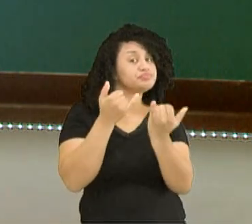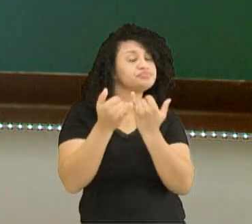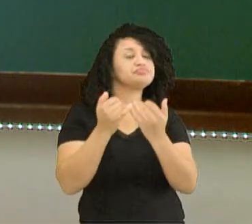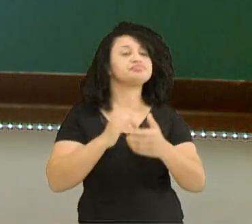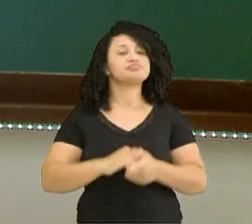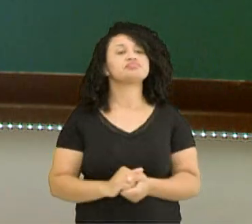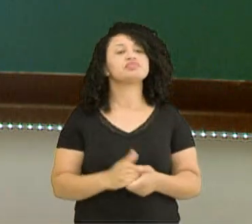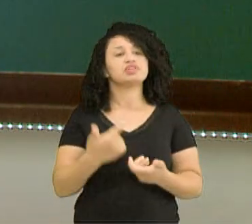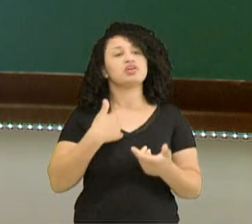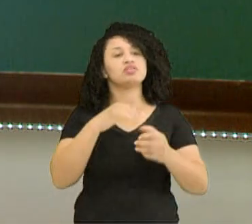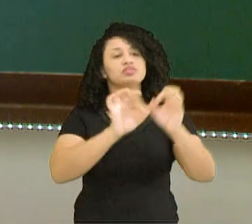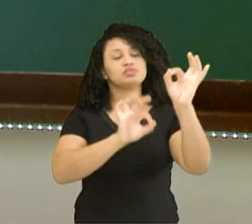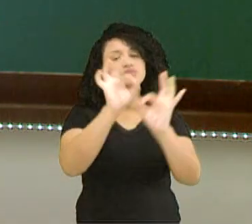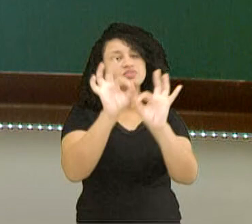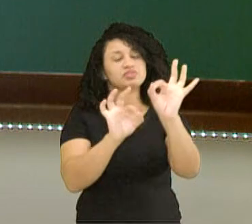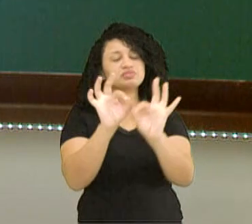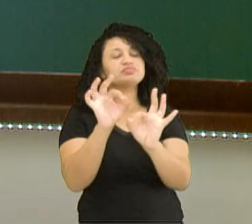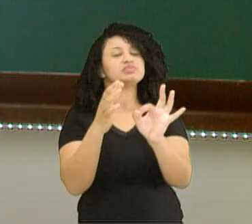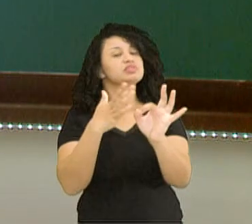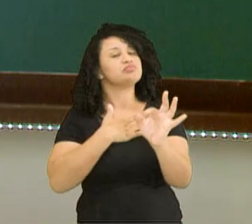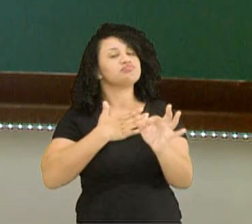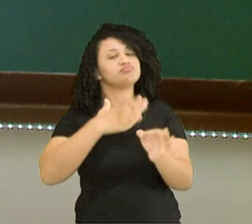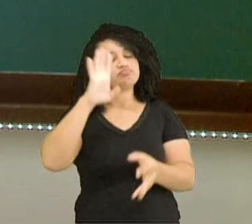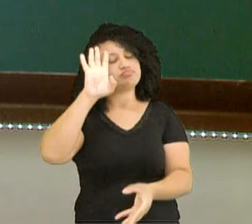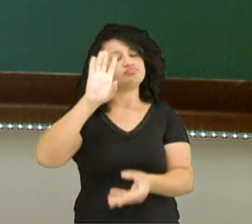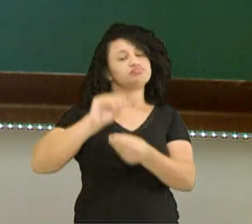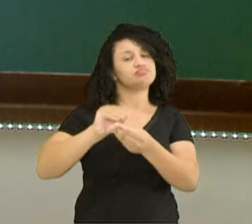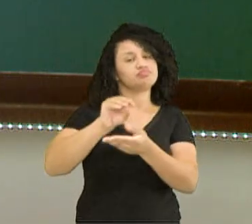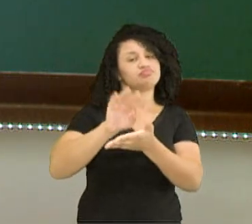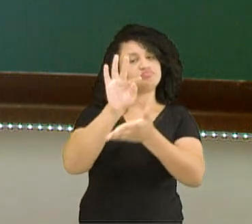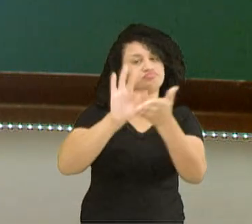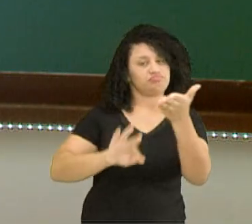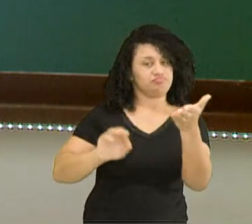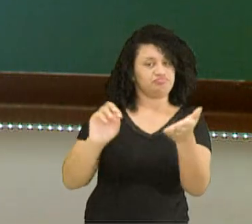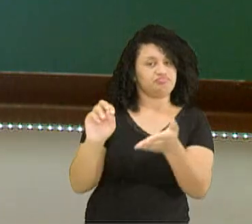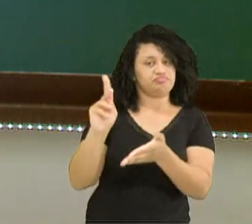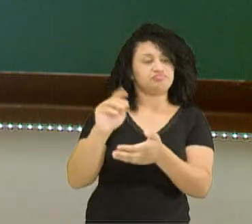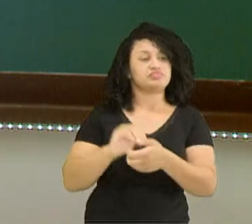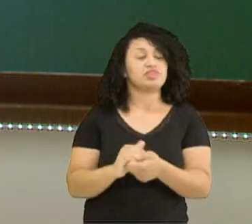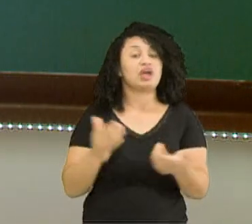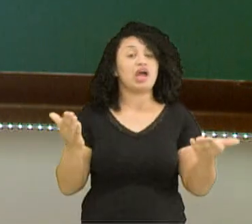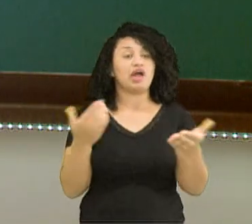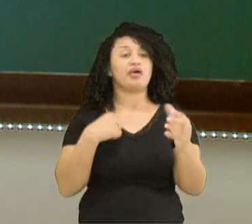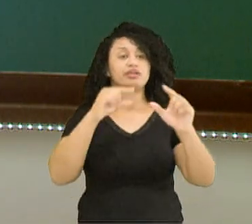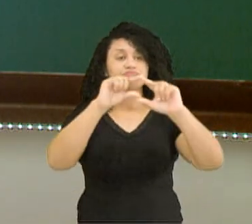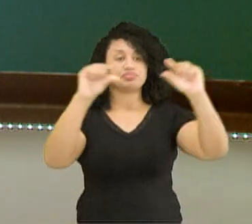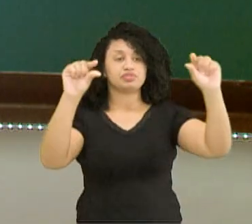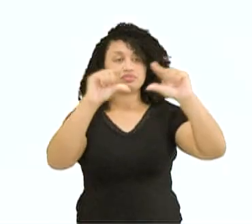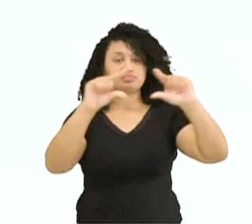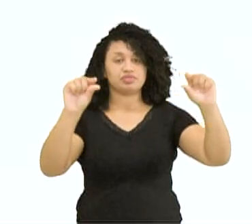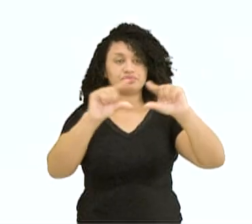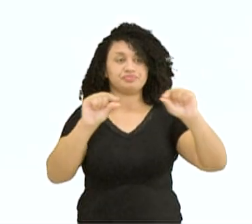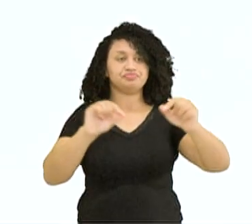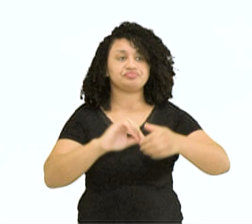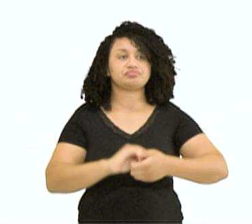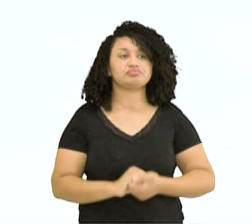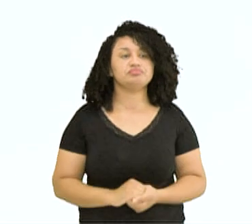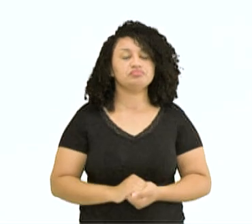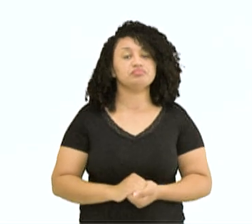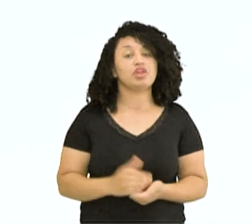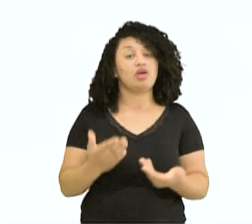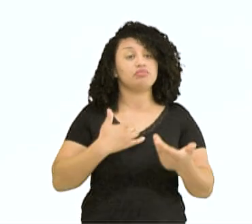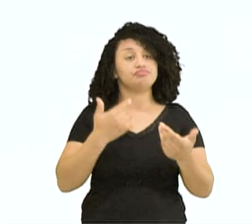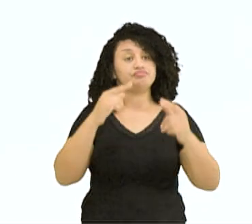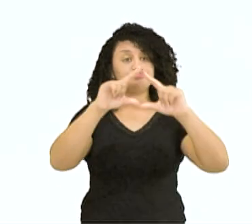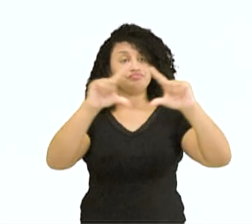eu montei a minha compreensão do texto, certo? Agora a gente vai pegar partes. Vamos lá então. Emma